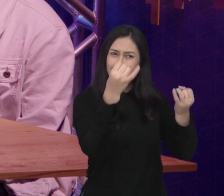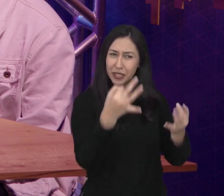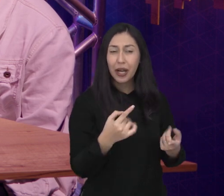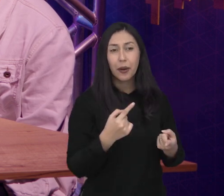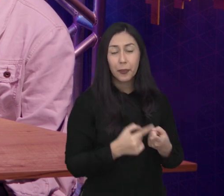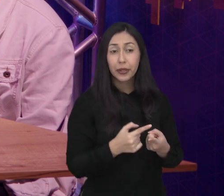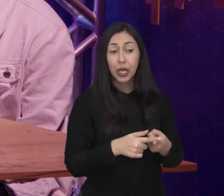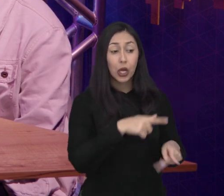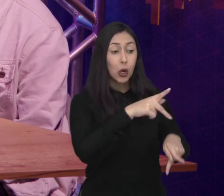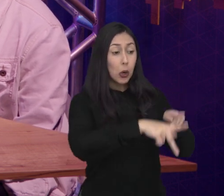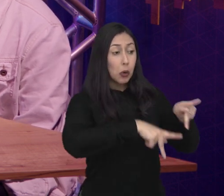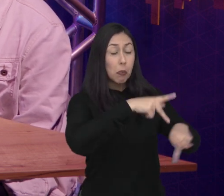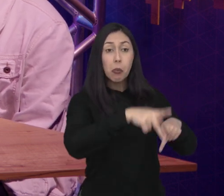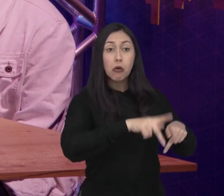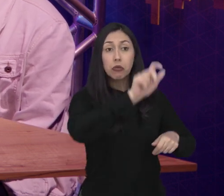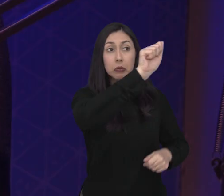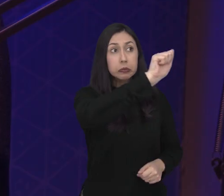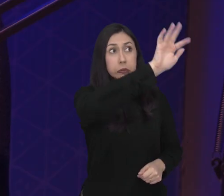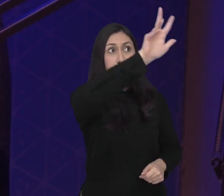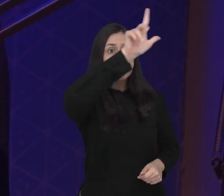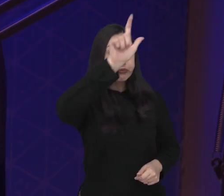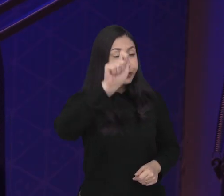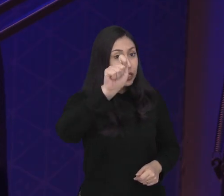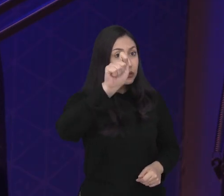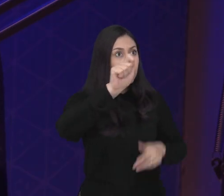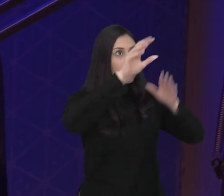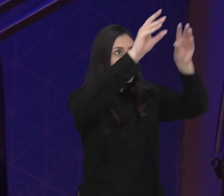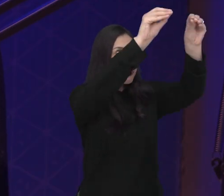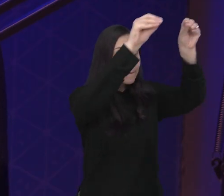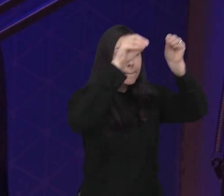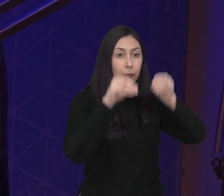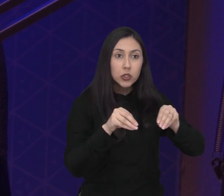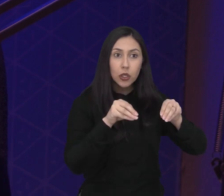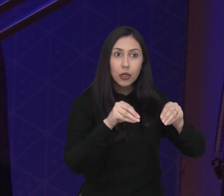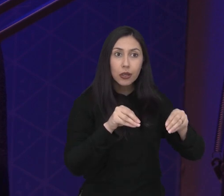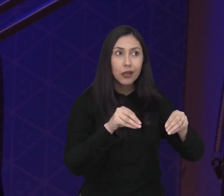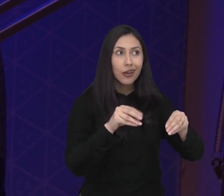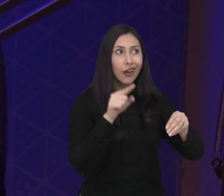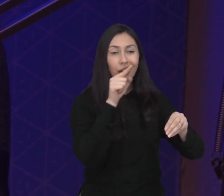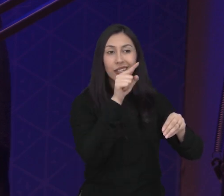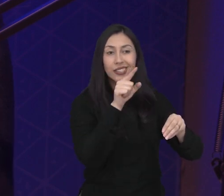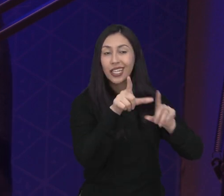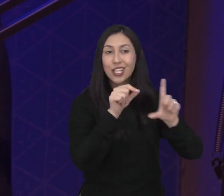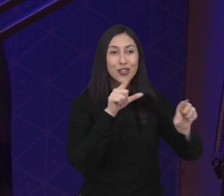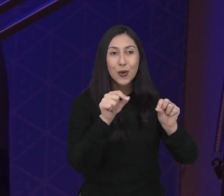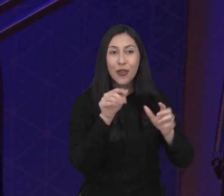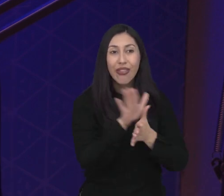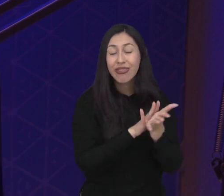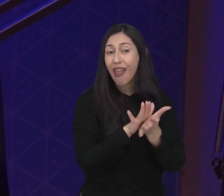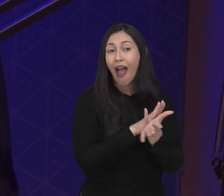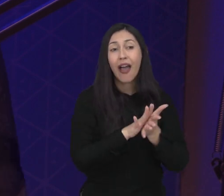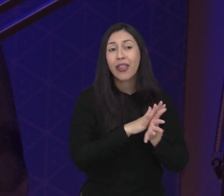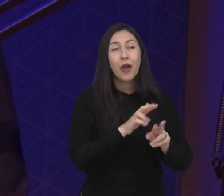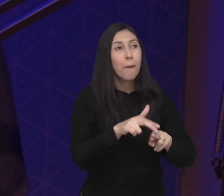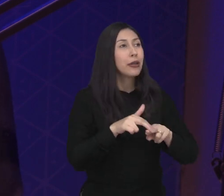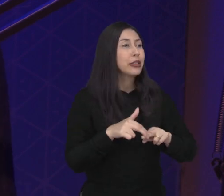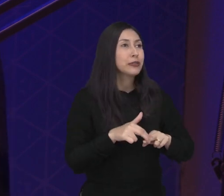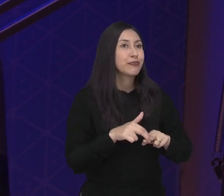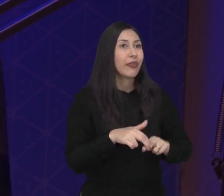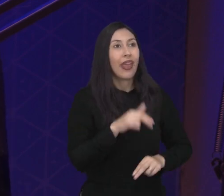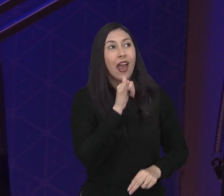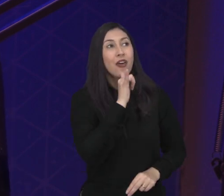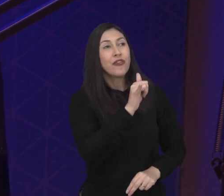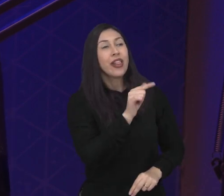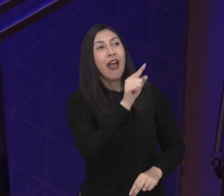complexa, né? Os povos africanos, né, que vieram para o Brasil, como vieram de forma forçada, fica até difícil, né,